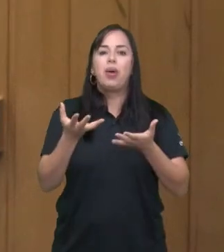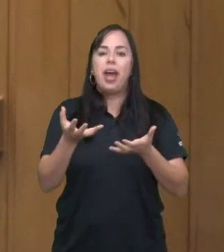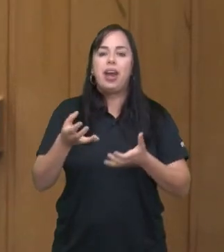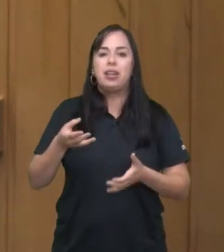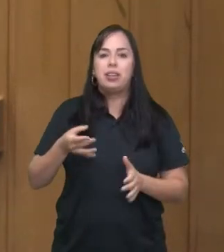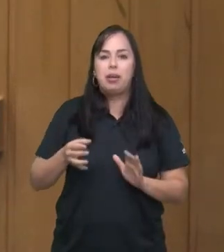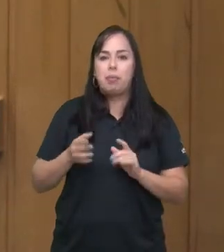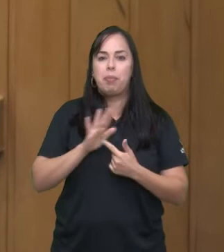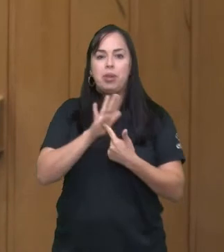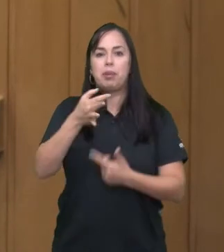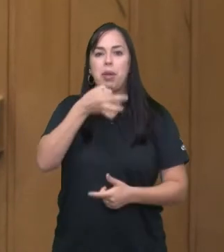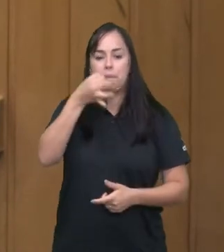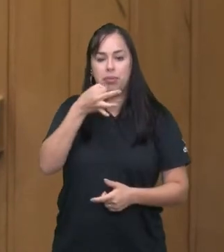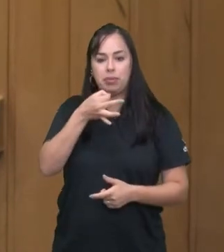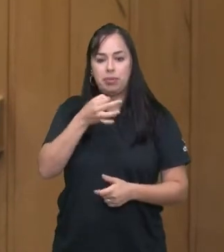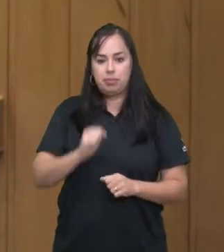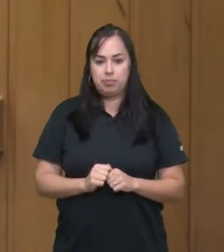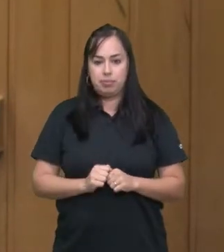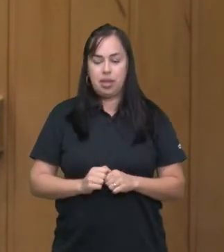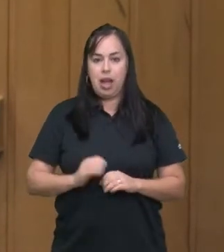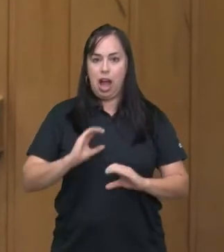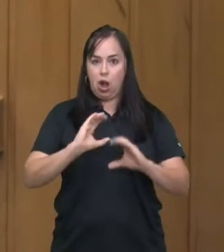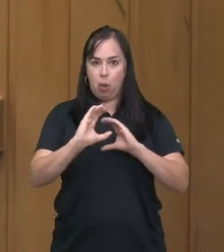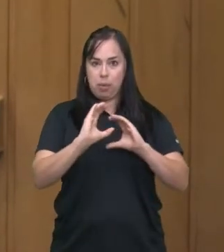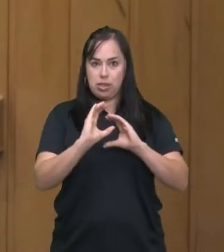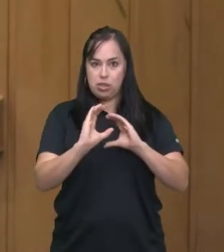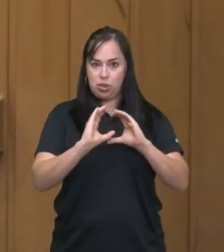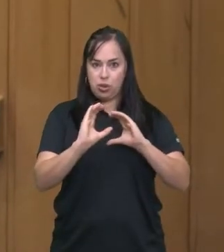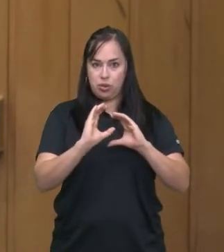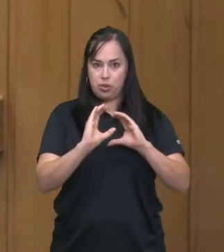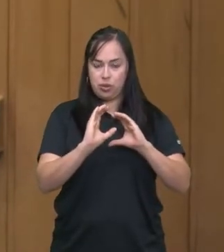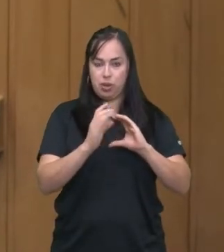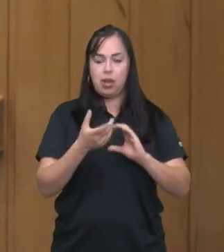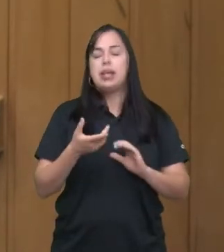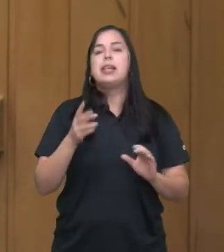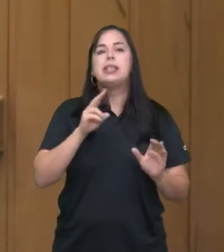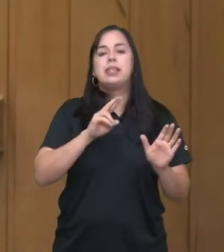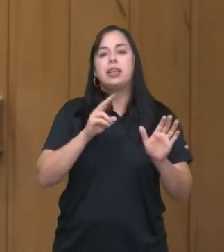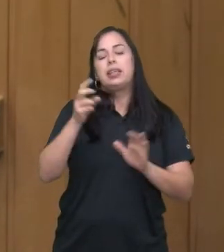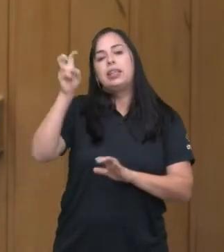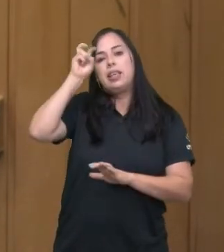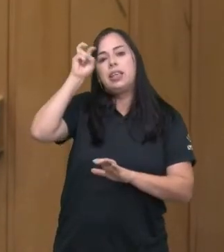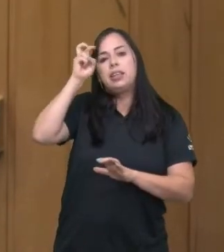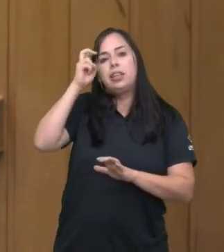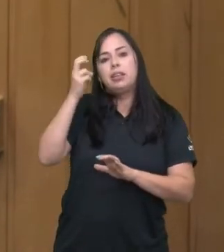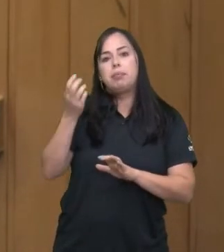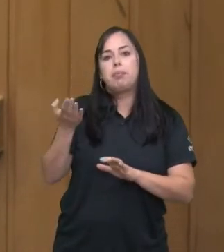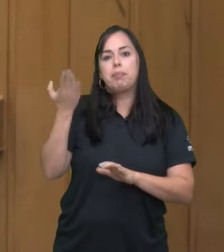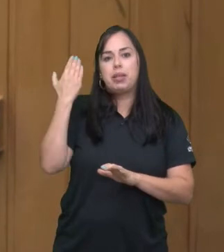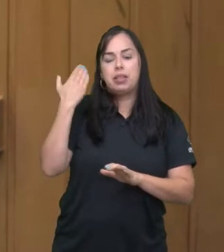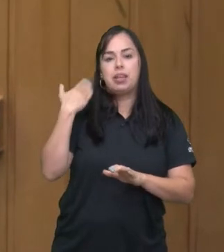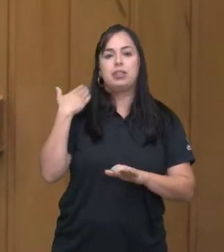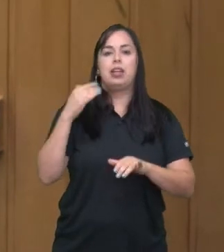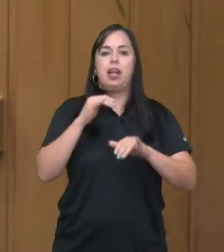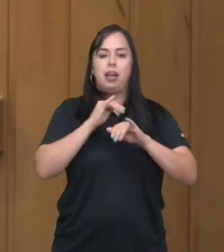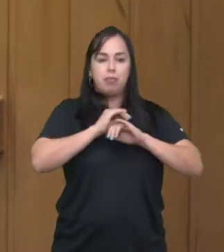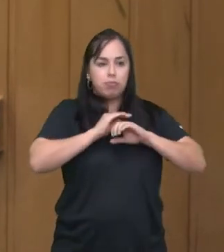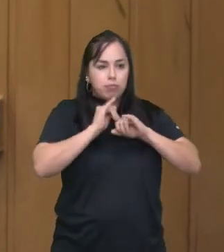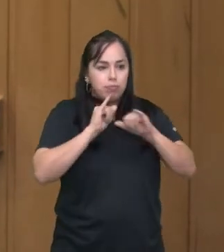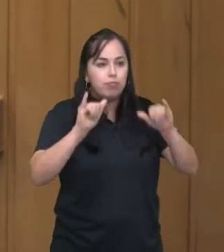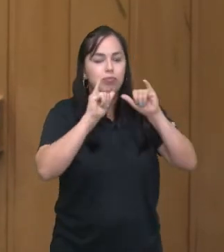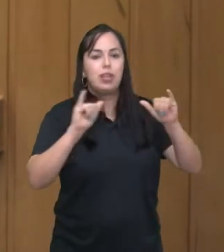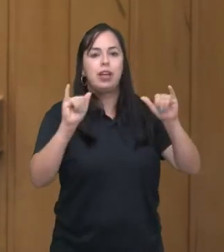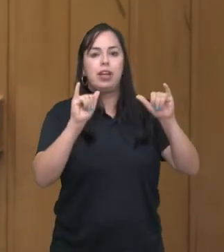a comunicação interna que, logo depois da votação de quinta-feira passada, foi mandada para as UBSs, para as